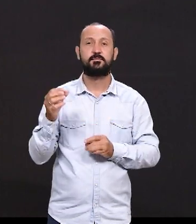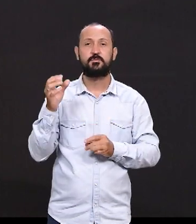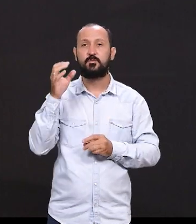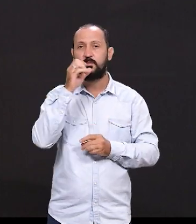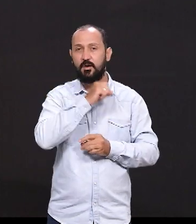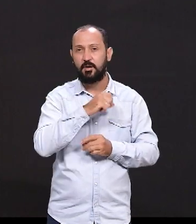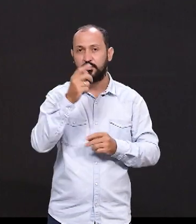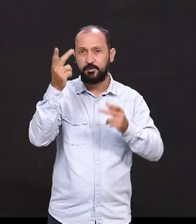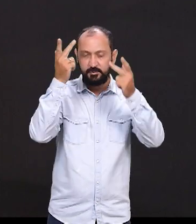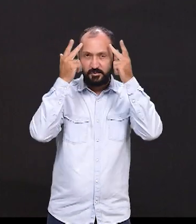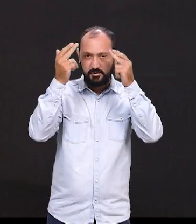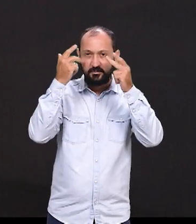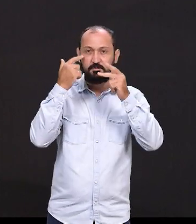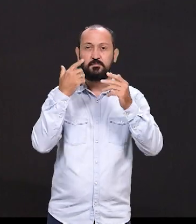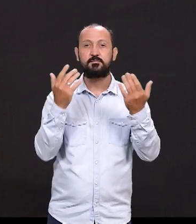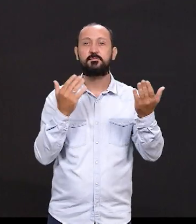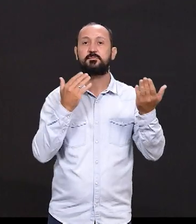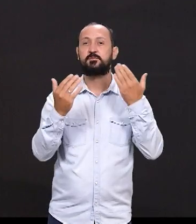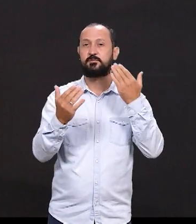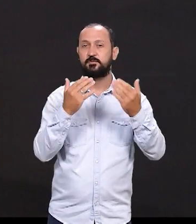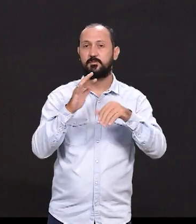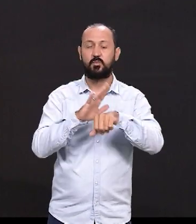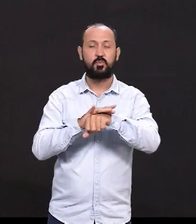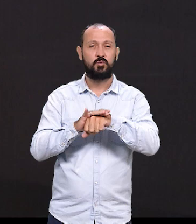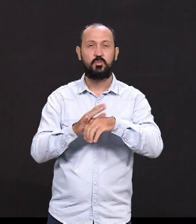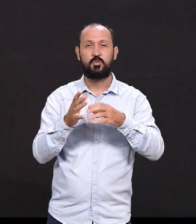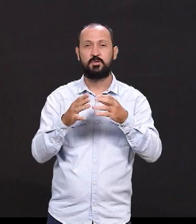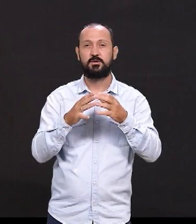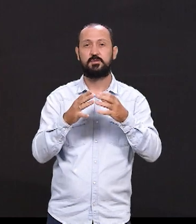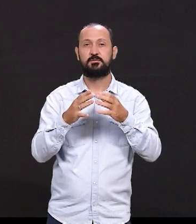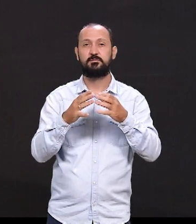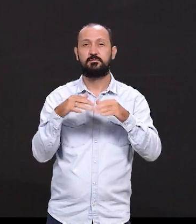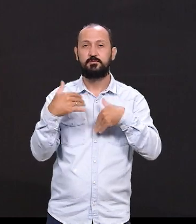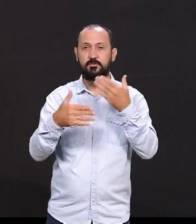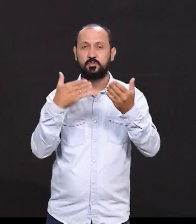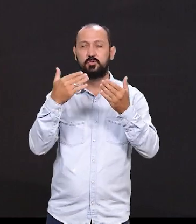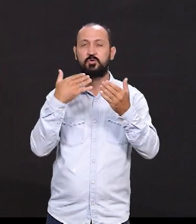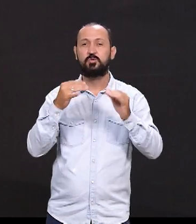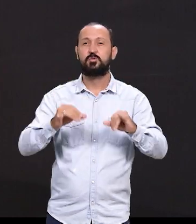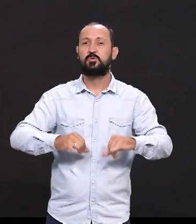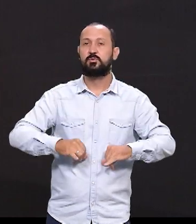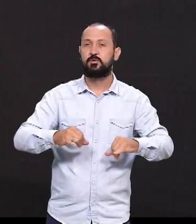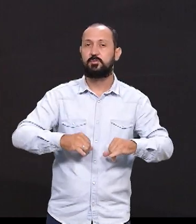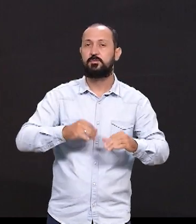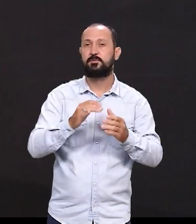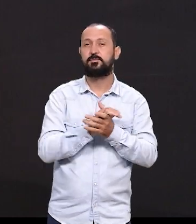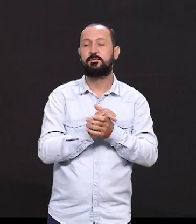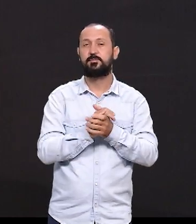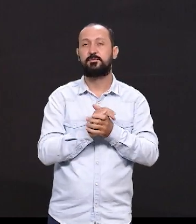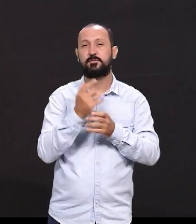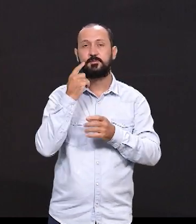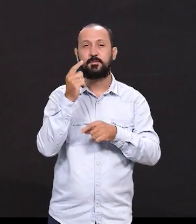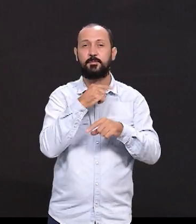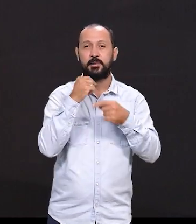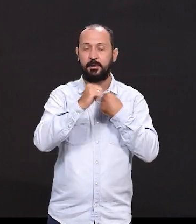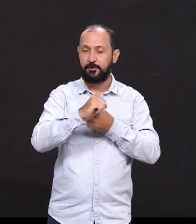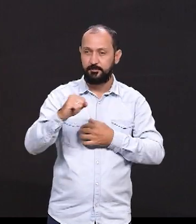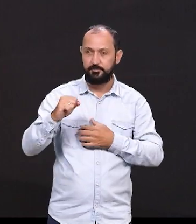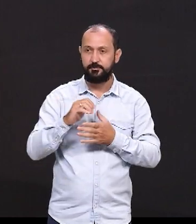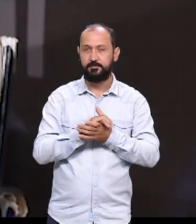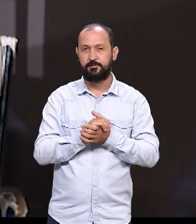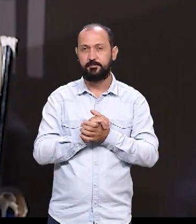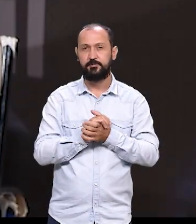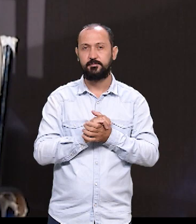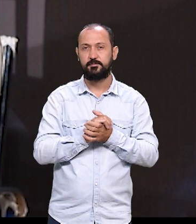é muito rápido e muito tranquilo perto de um tratamento de uma doença avançada e e um sofrimento e muitas vezes se fando a vida do